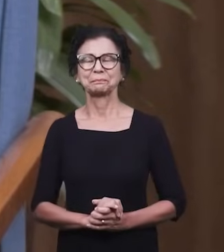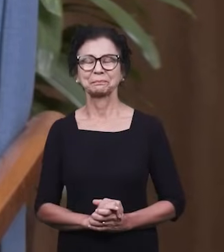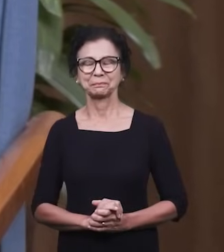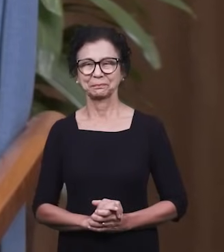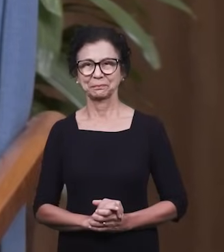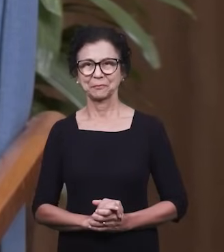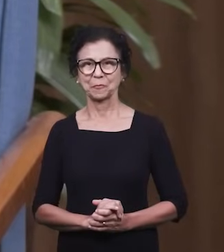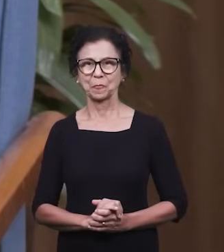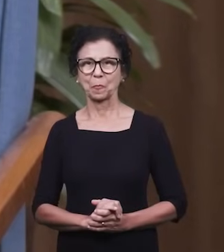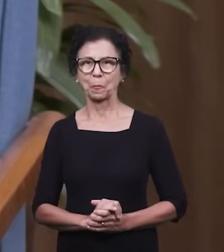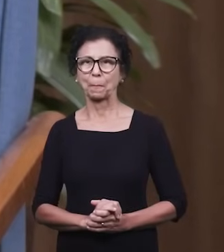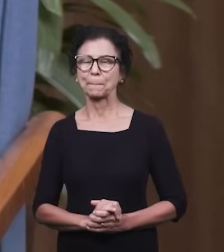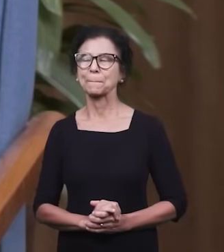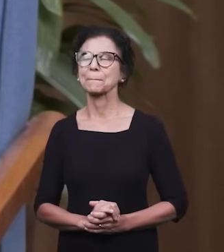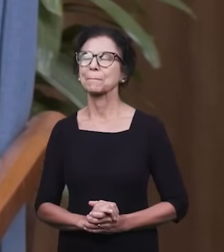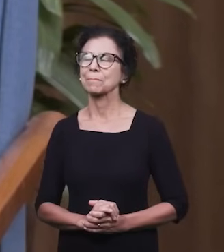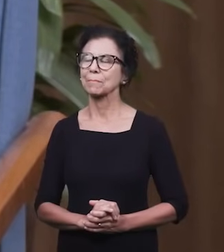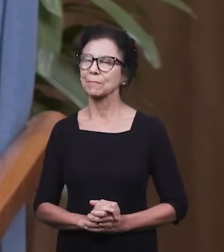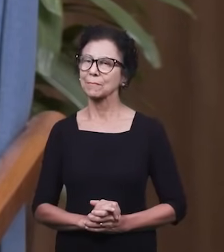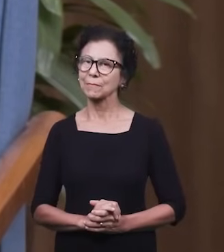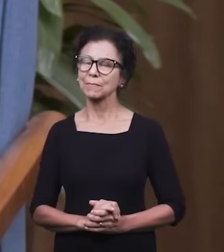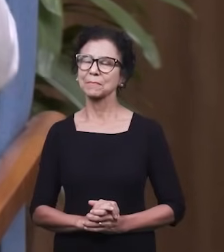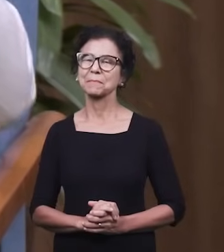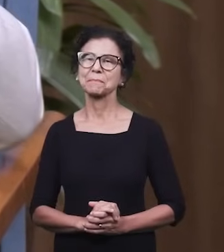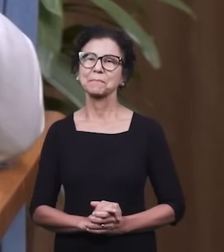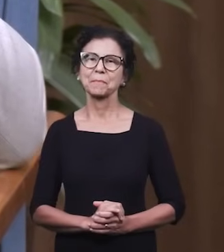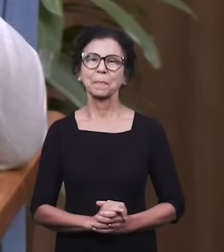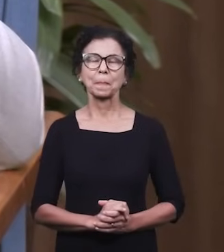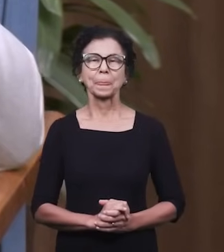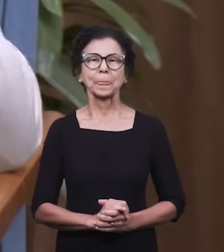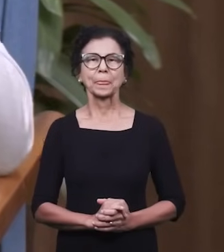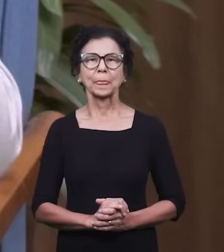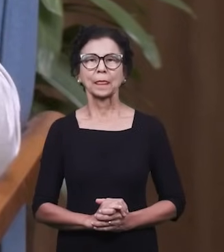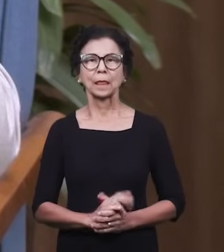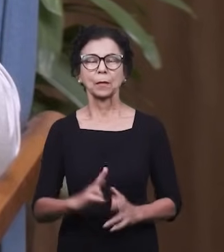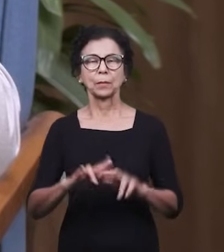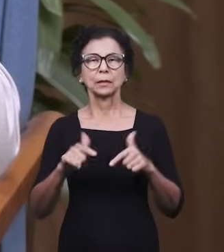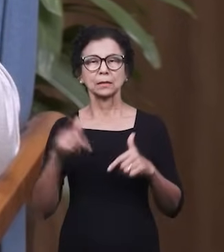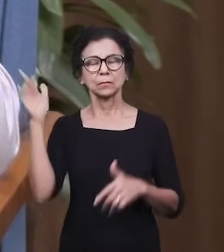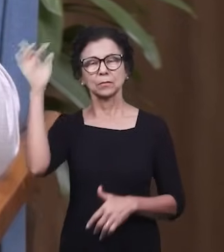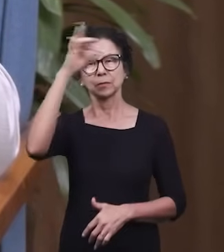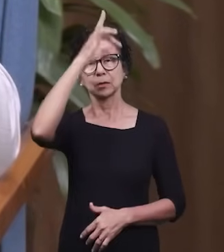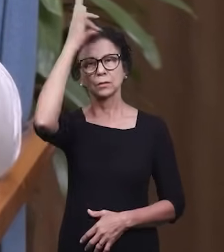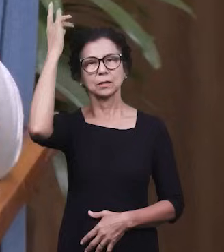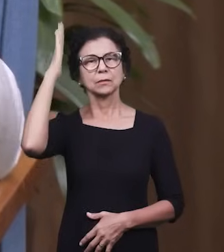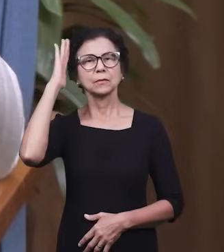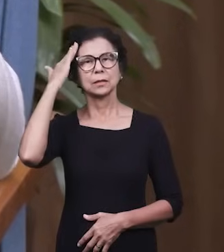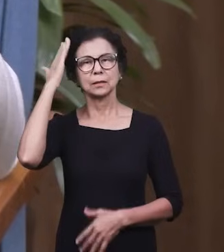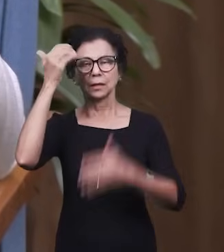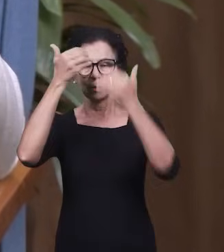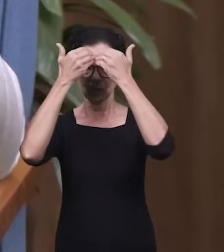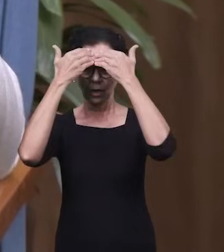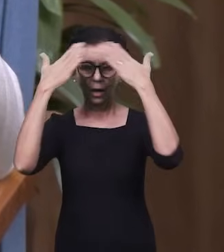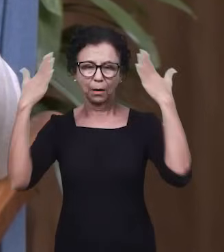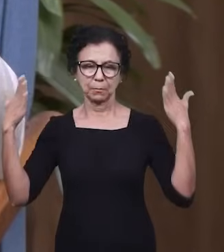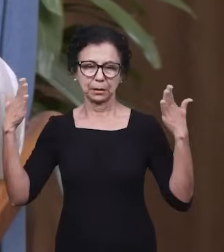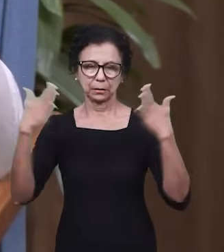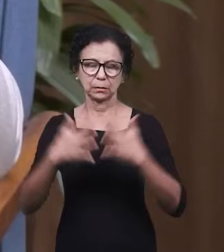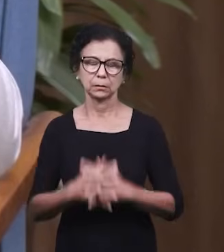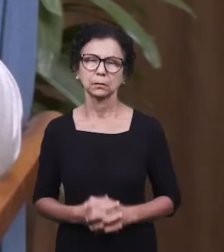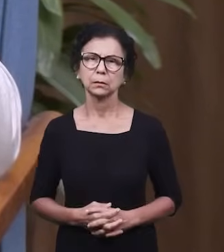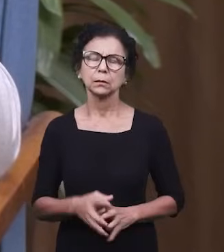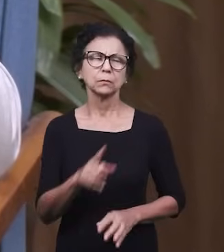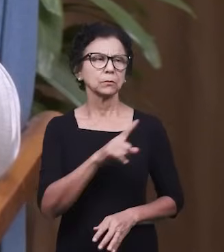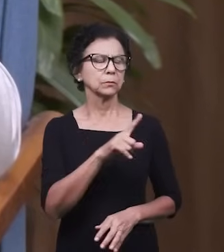Amém. aquilo que só pela experiência do homem com o Espírito Santo ele alcança. Então ele usa elementos do dia a dia para explicar isso aí.